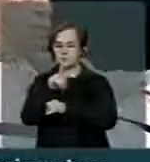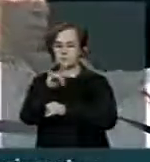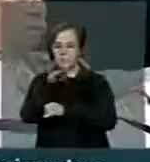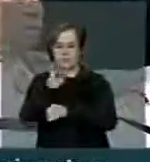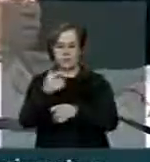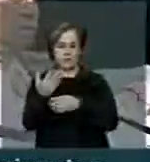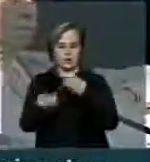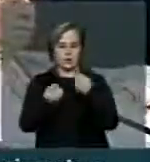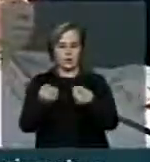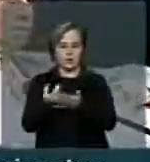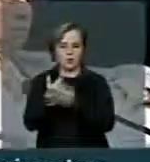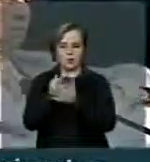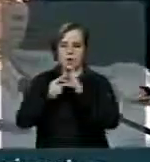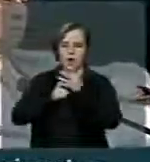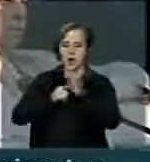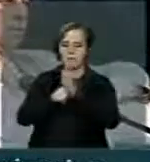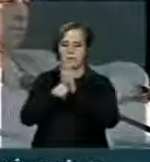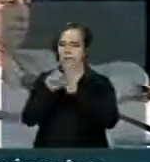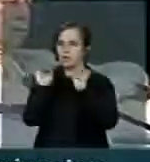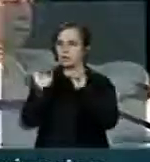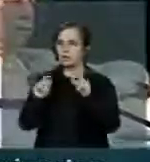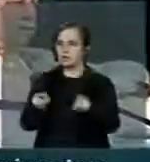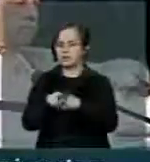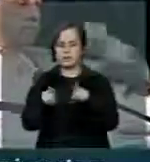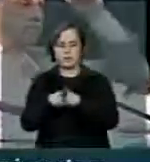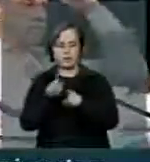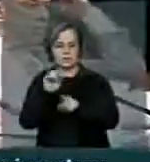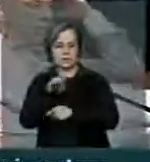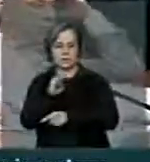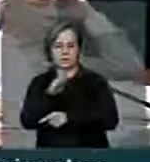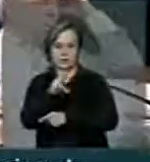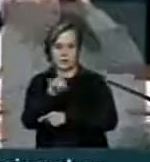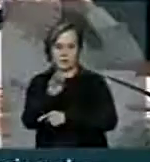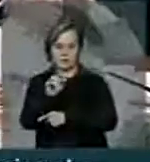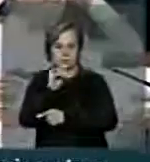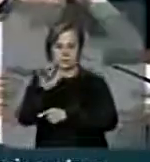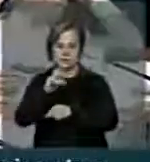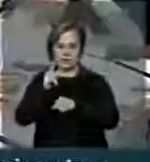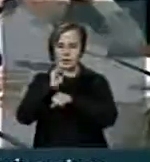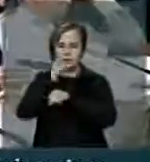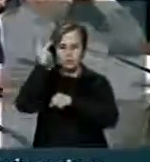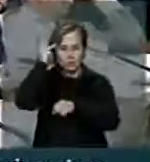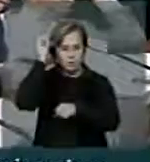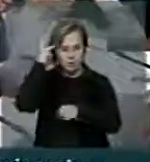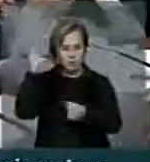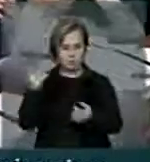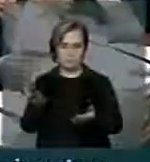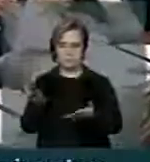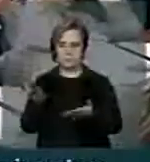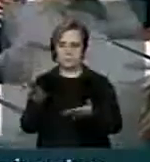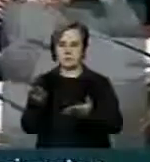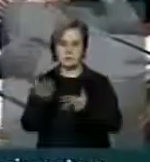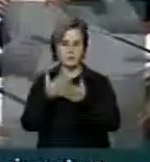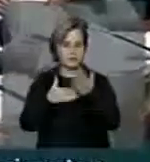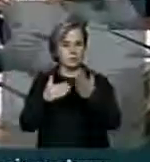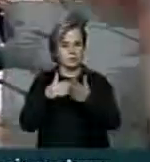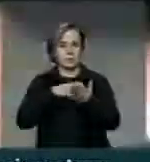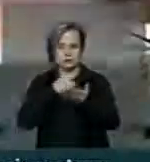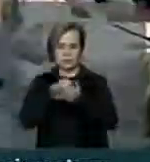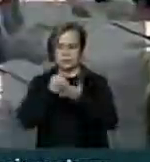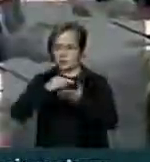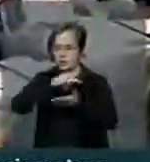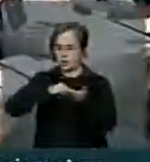máquinas específicas, tivemos que remeter para o storage da Embratel em São Paulo. Isso tudo são contratos